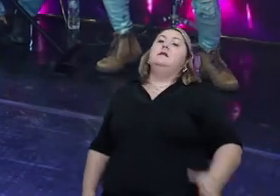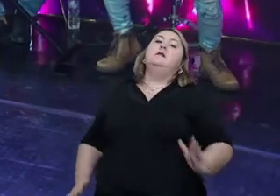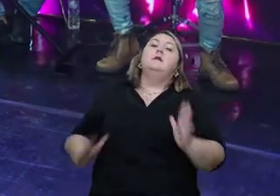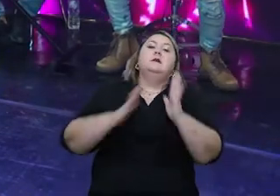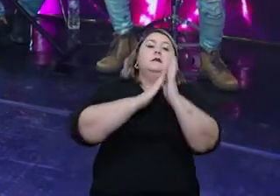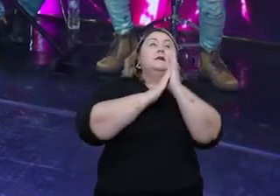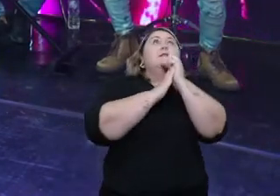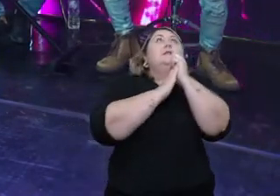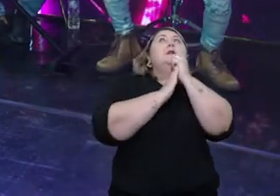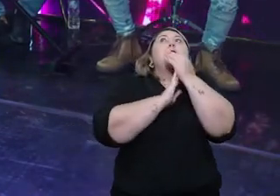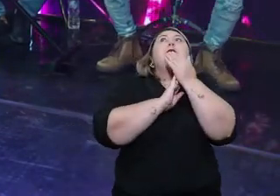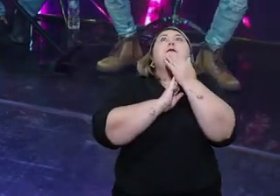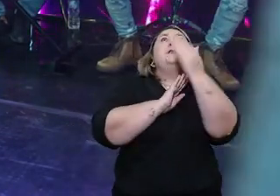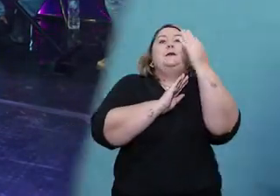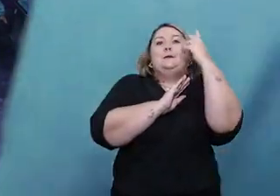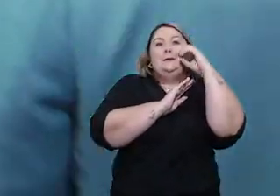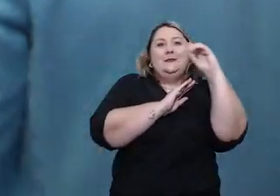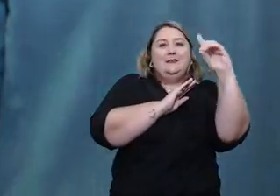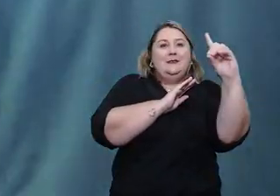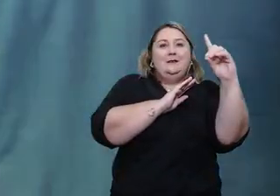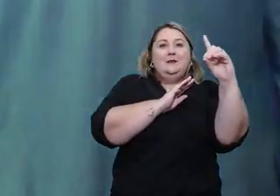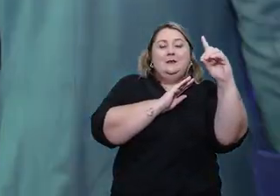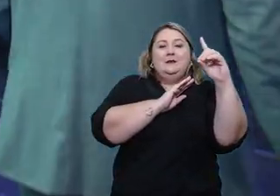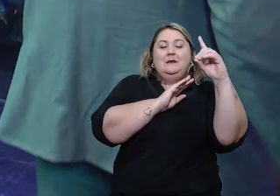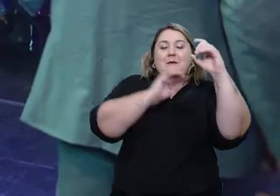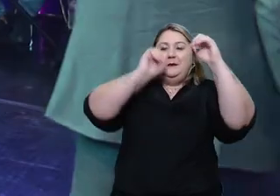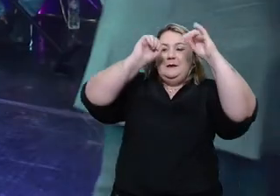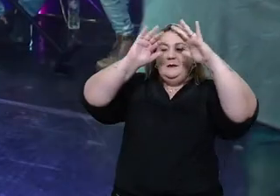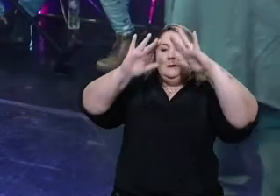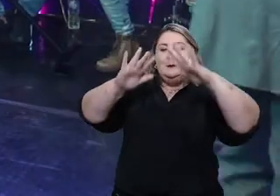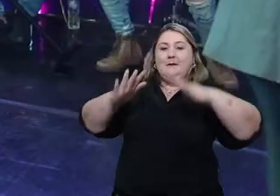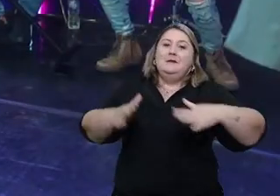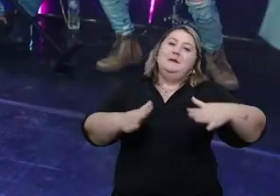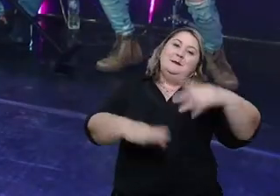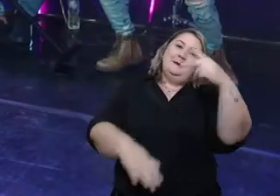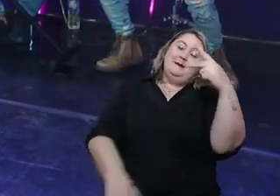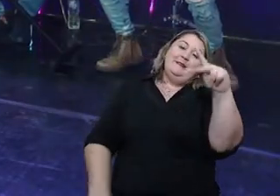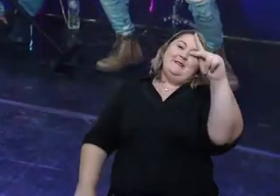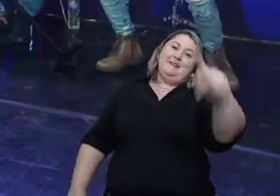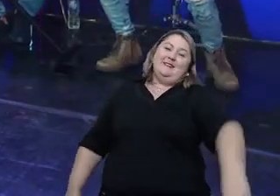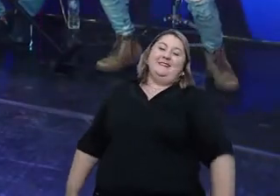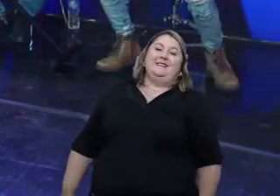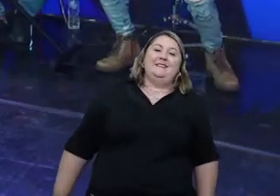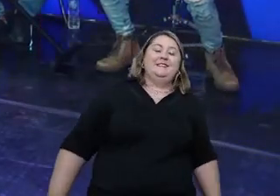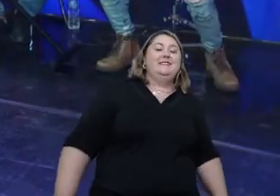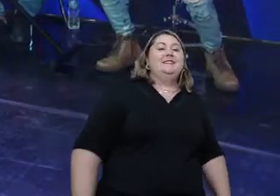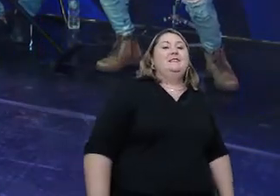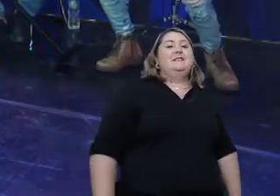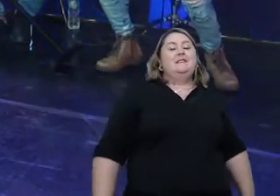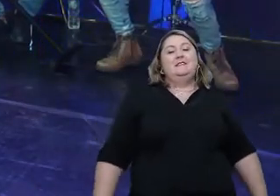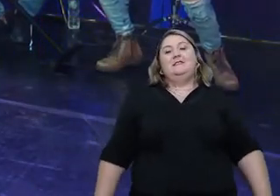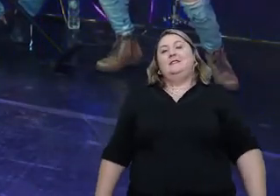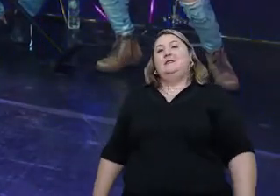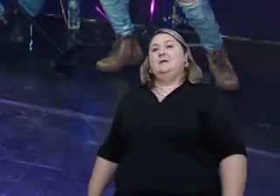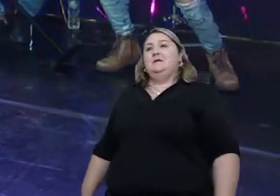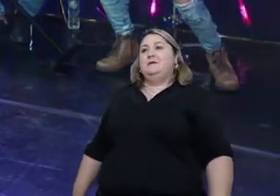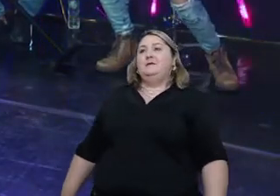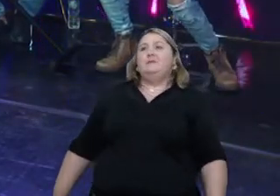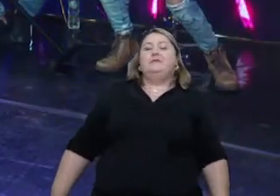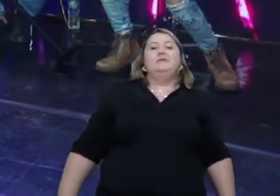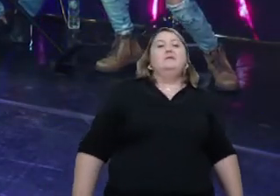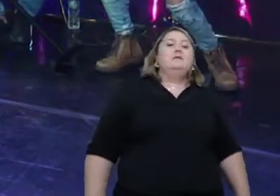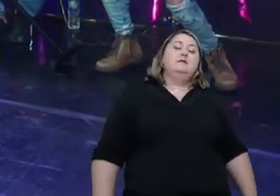Em minhas orações eu vou pedir a Deus que ilumine os passos seus.